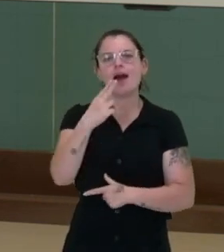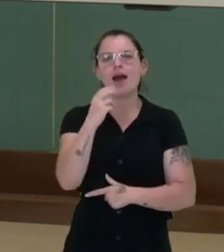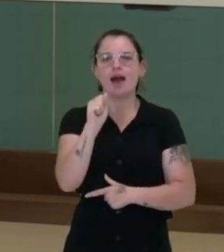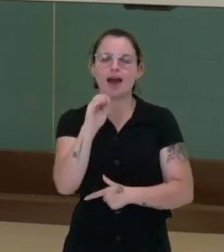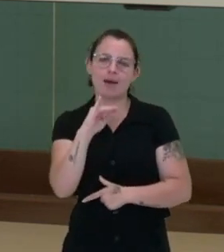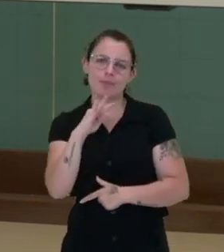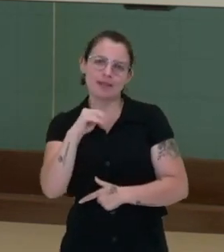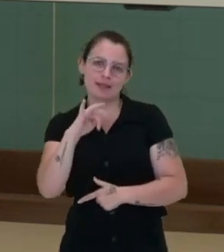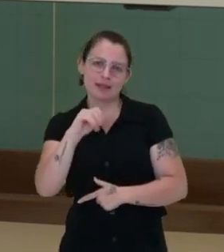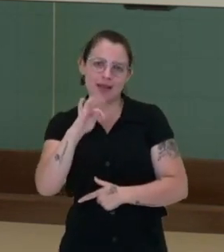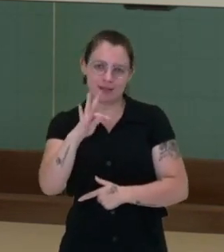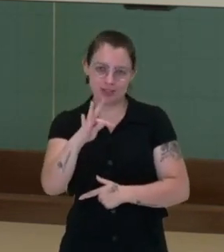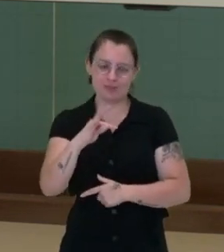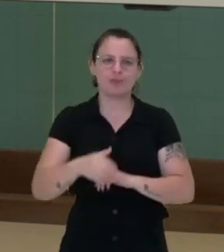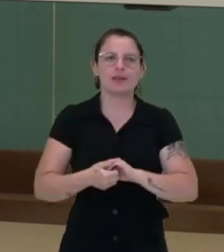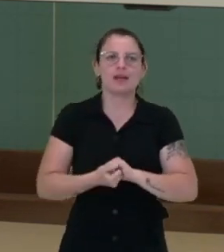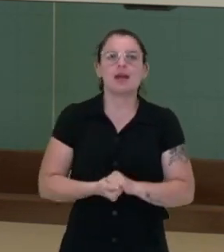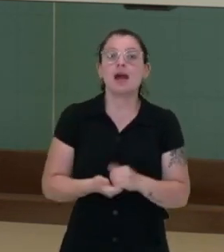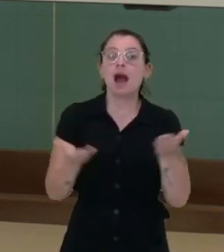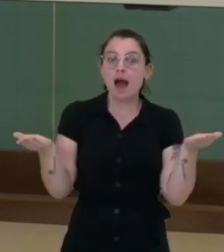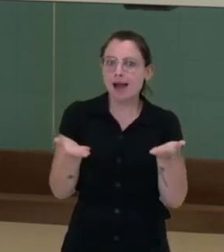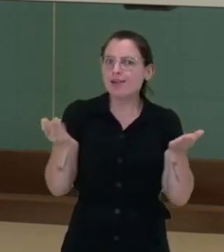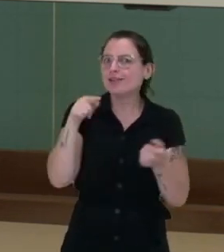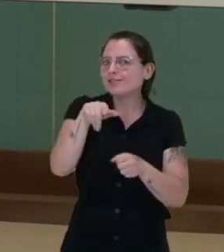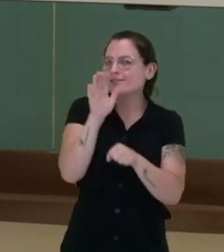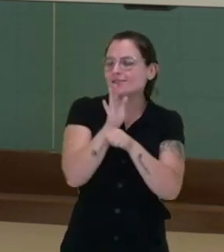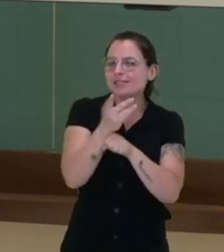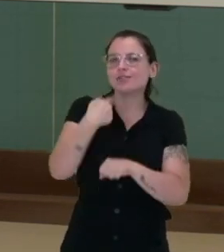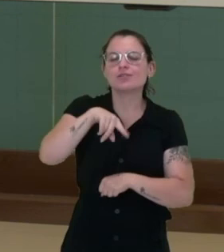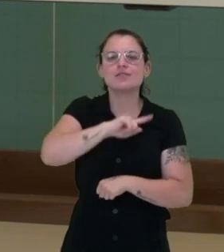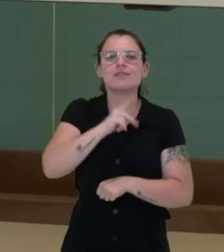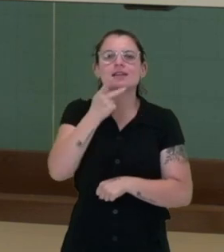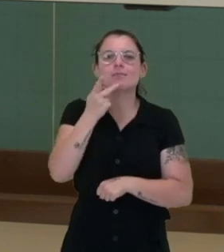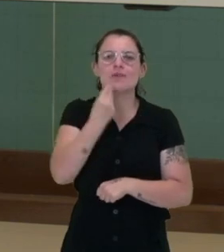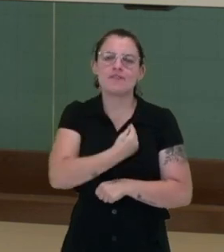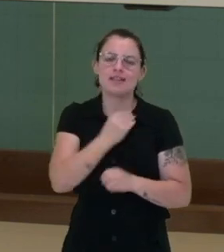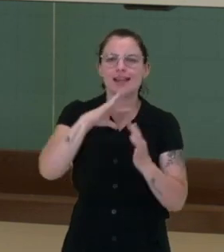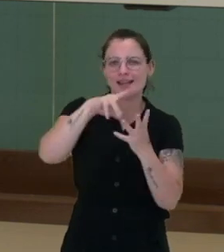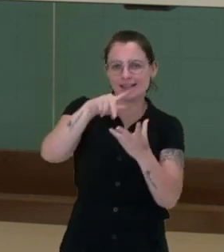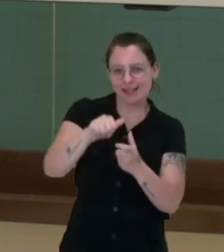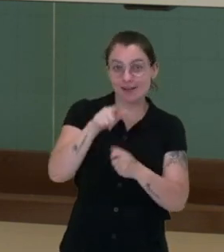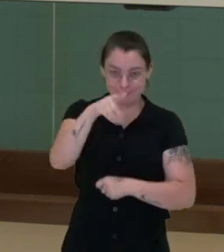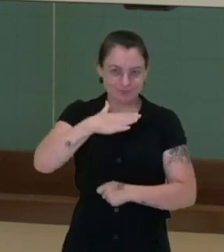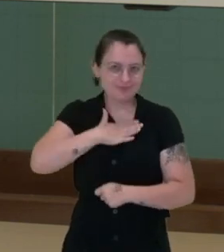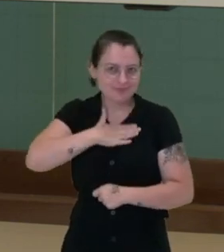Nesse vídeo, nós falamos sobre a biosfera. Espero que vocês tenham gostado e até breve.